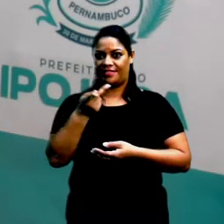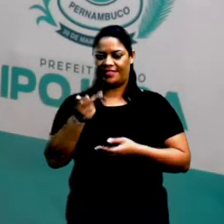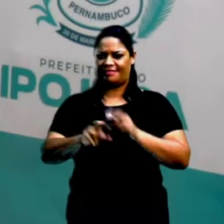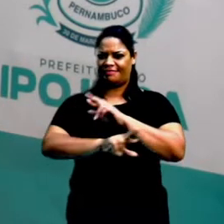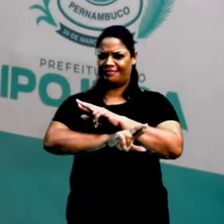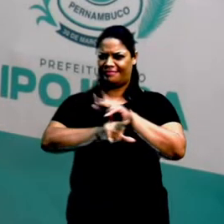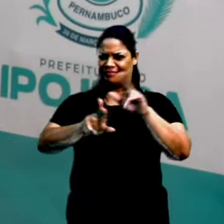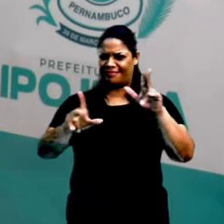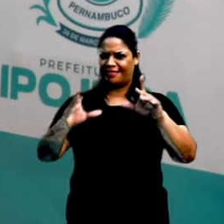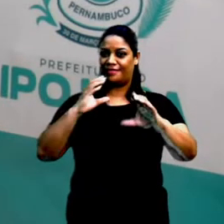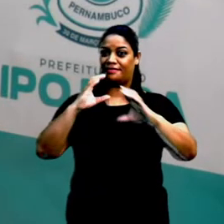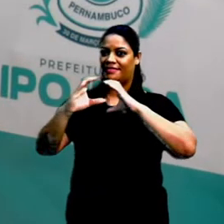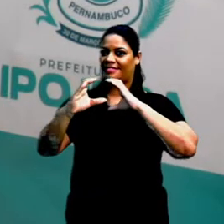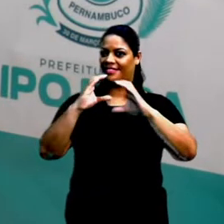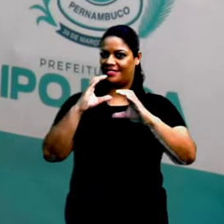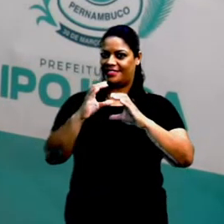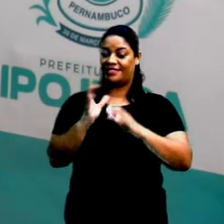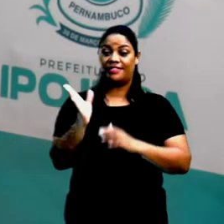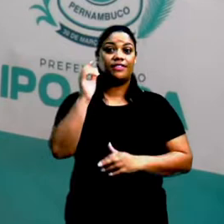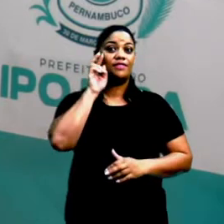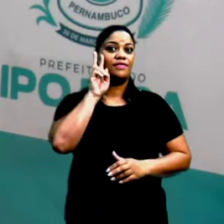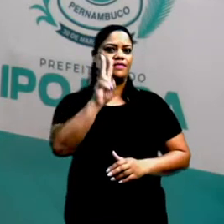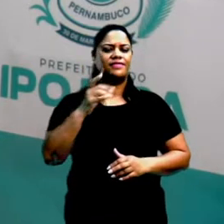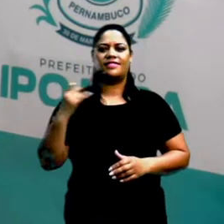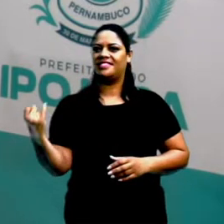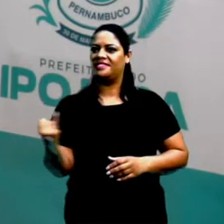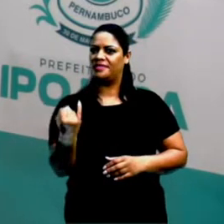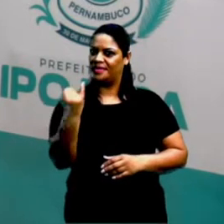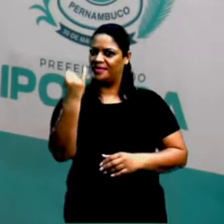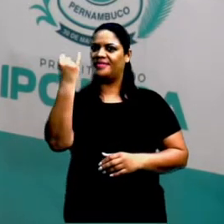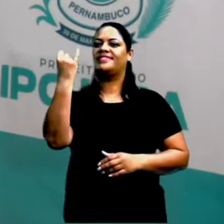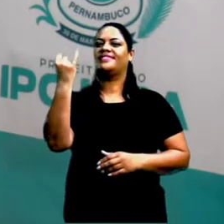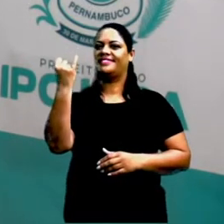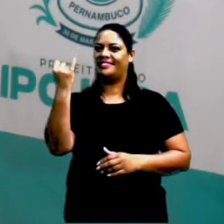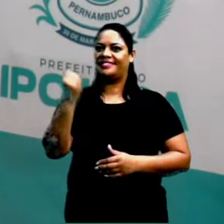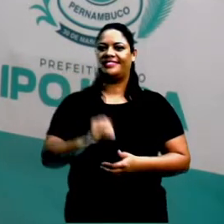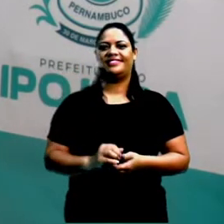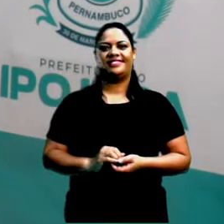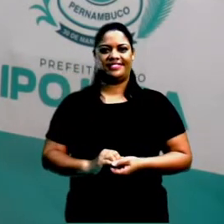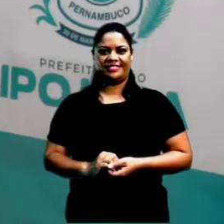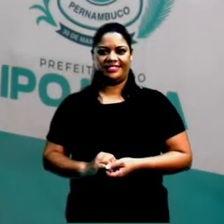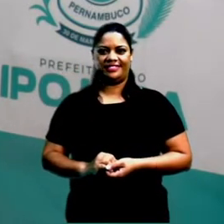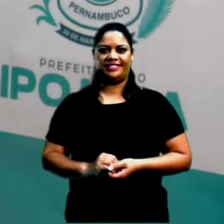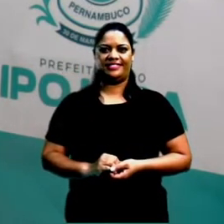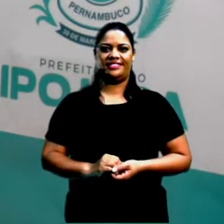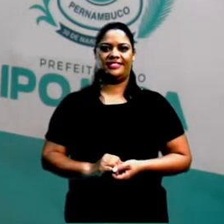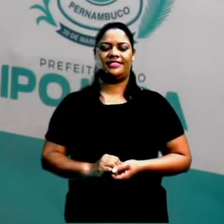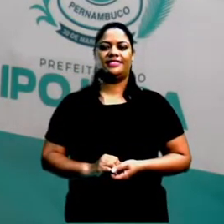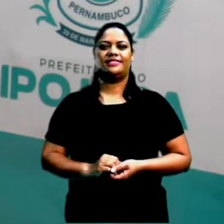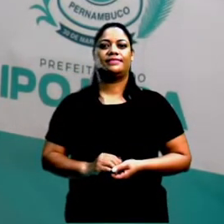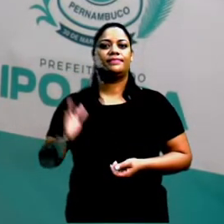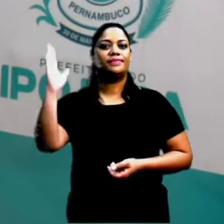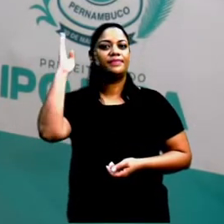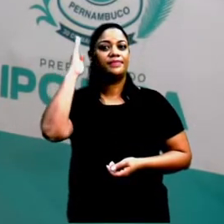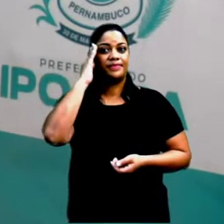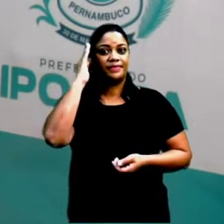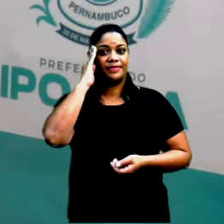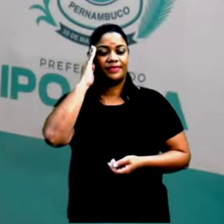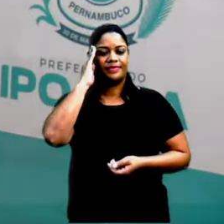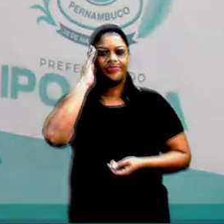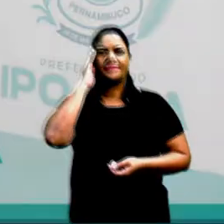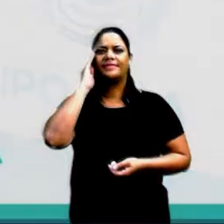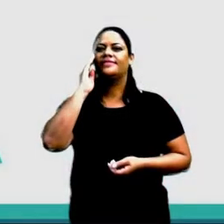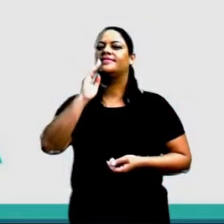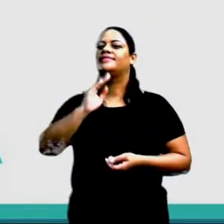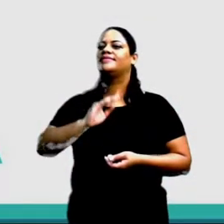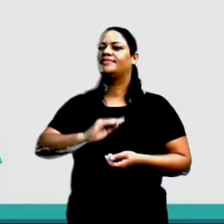de comunicação. Vamos ver a importância do meio de comunicação e vamos entender um